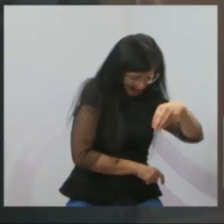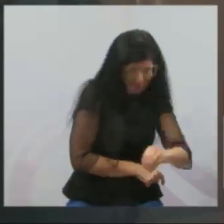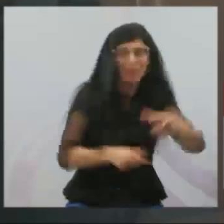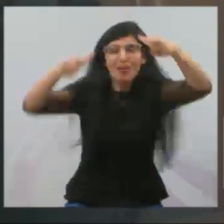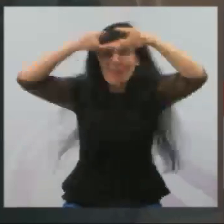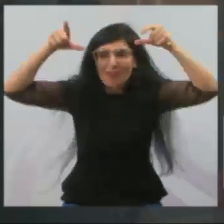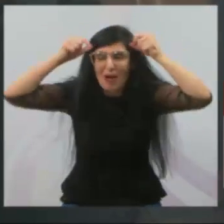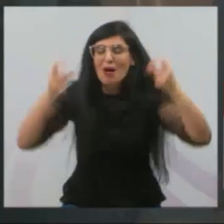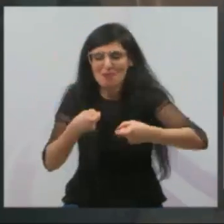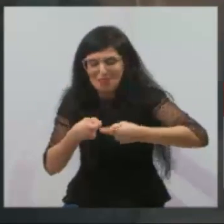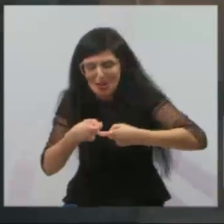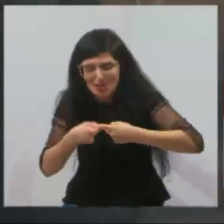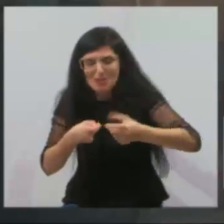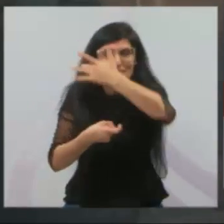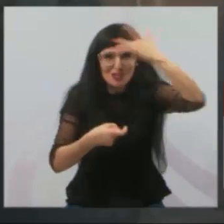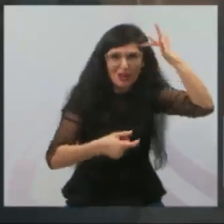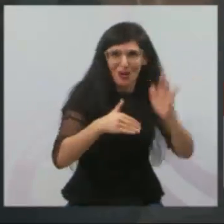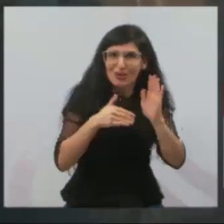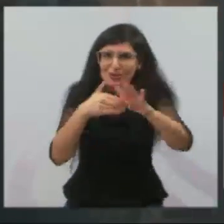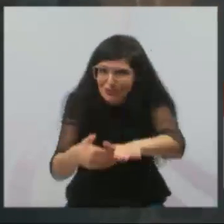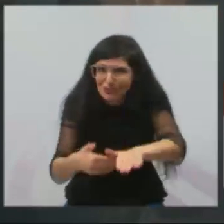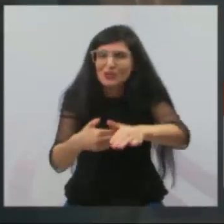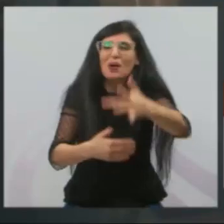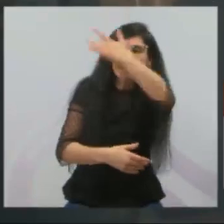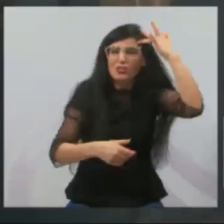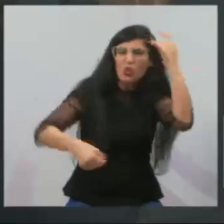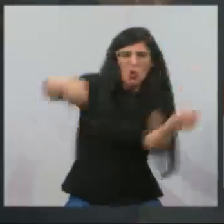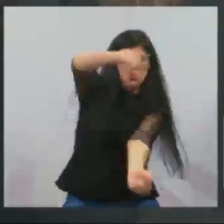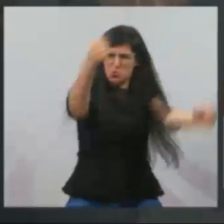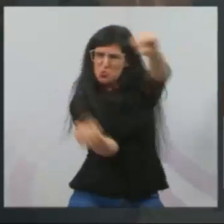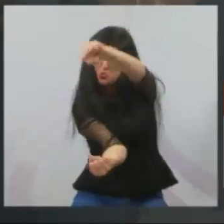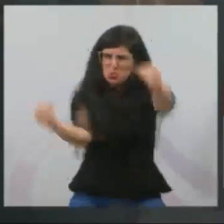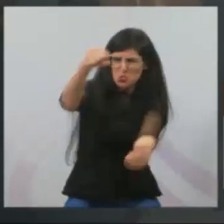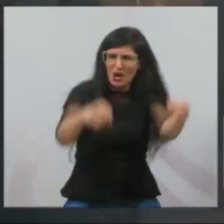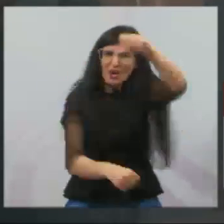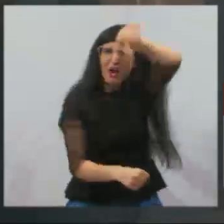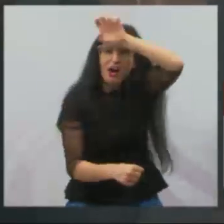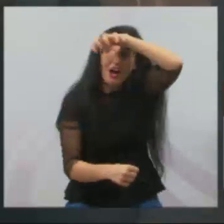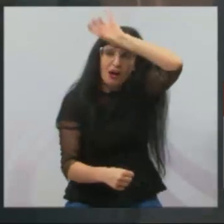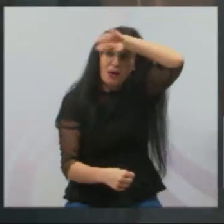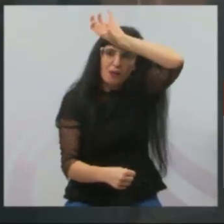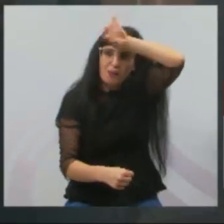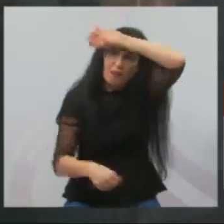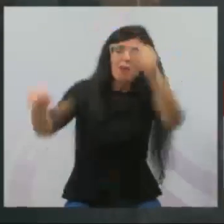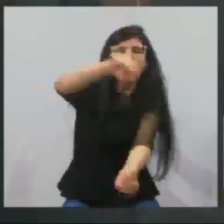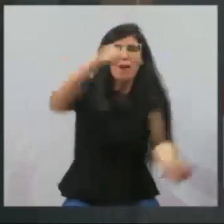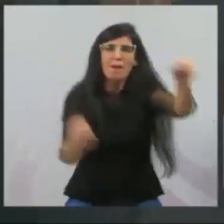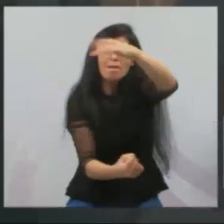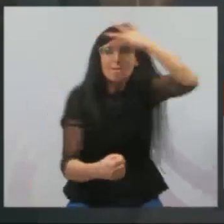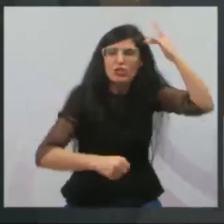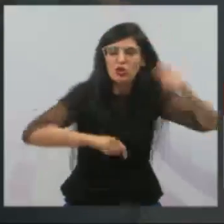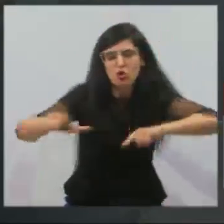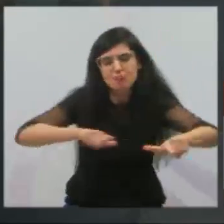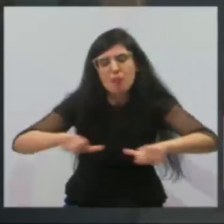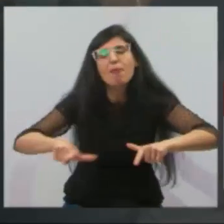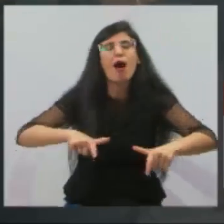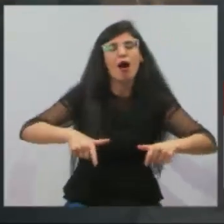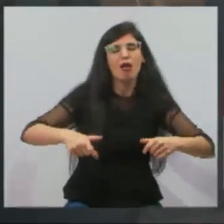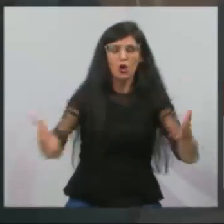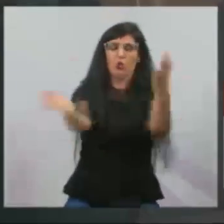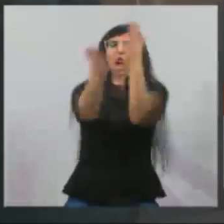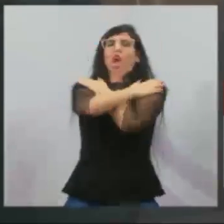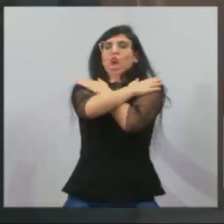os auxiliares, aqueles que dirigem a ambulância, aqueles que infelizmente estão lá no cemitério sepultando os mais